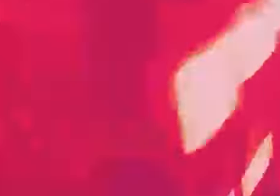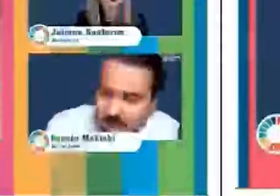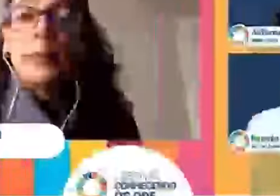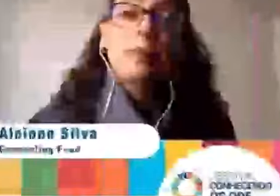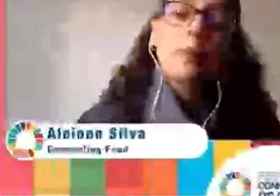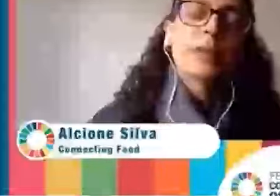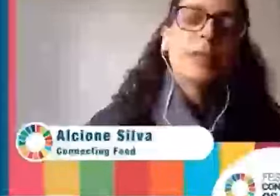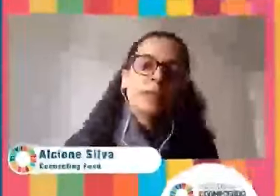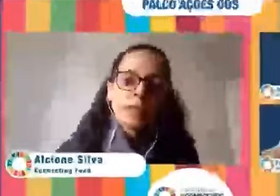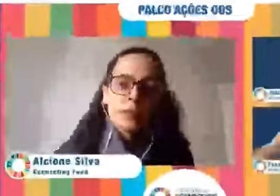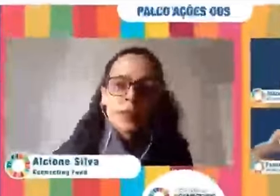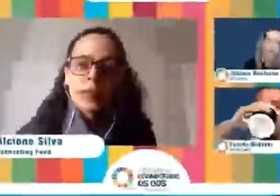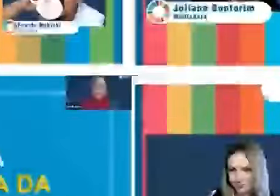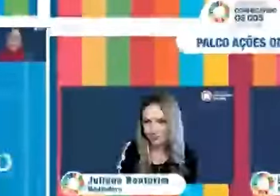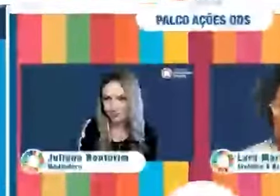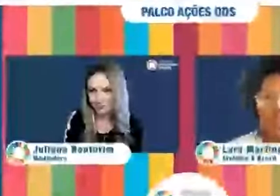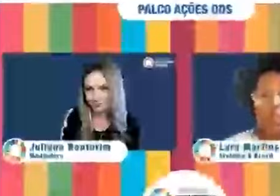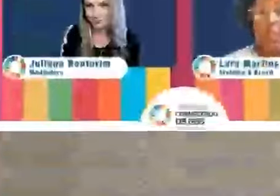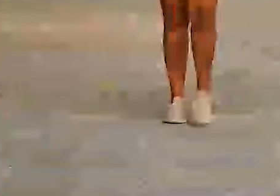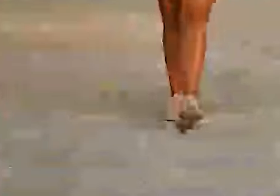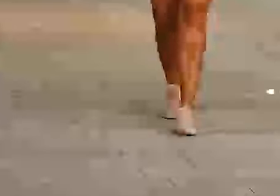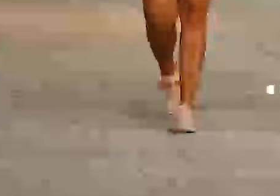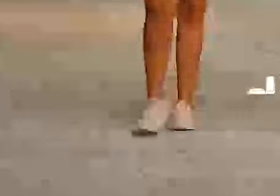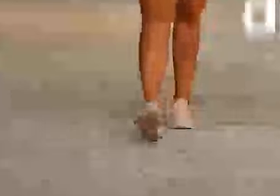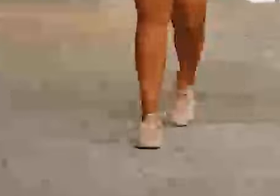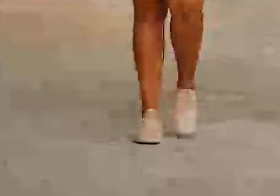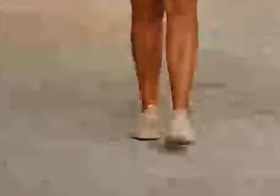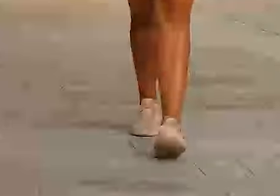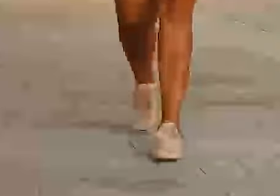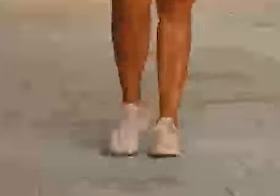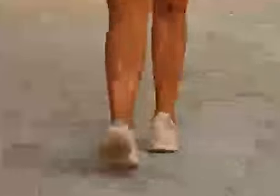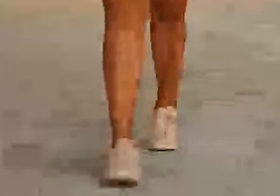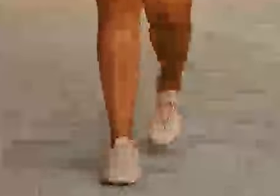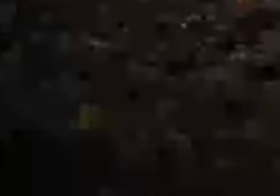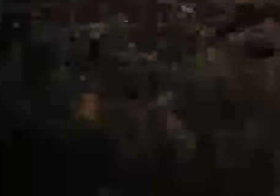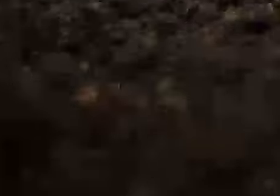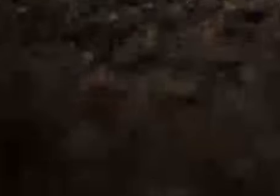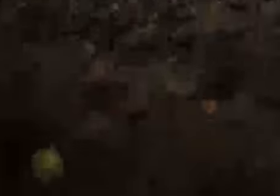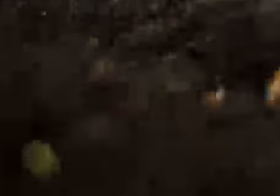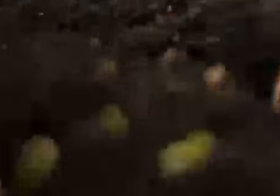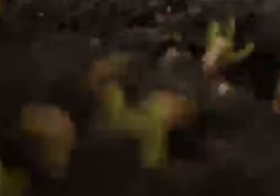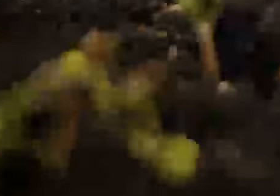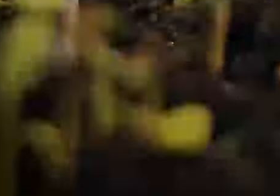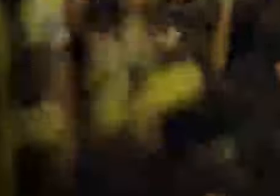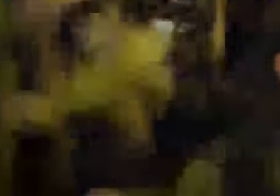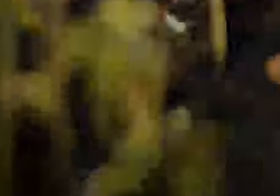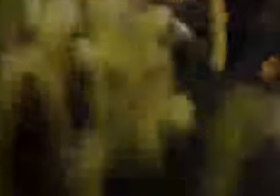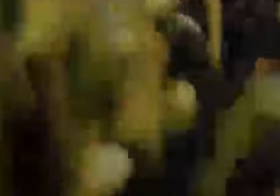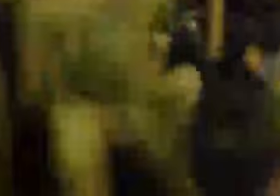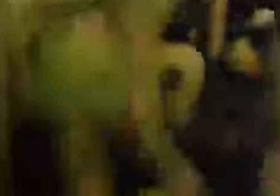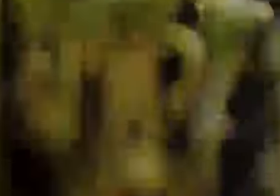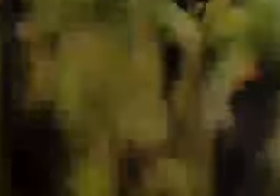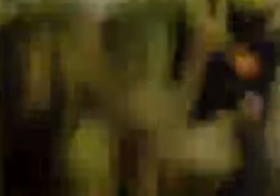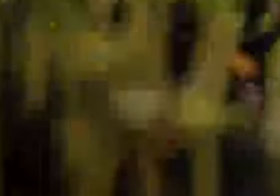2022 aprenda uns com os outros em vários diálogos transnacionais para juntos alcançarmos